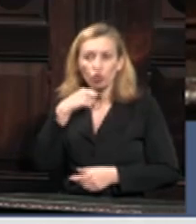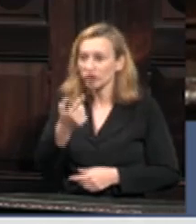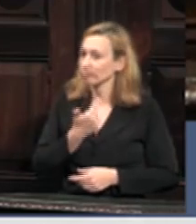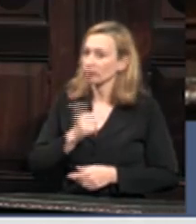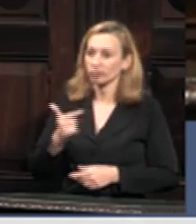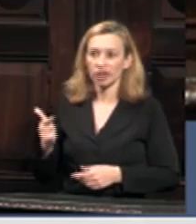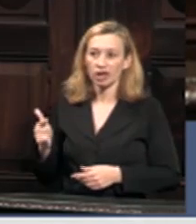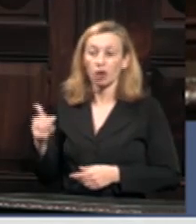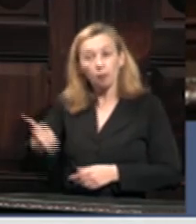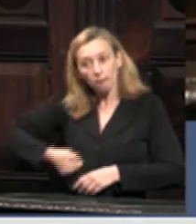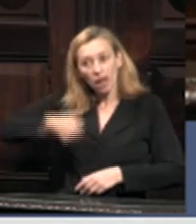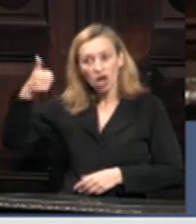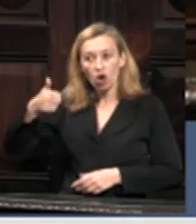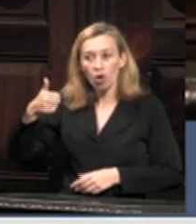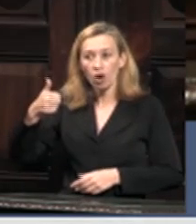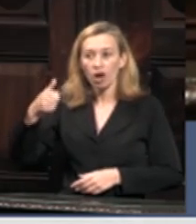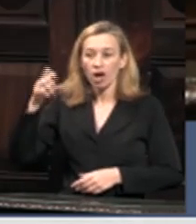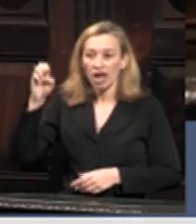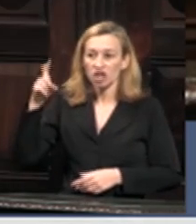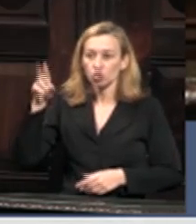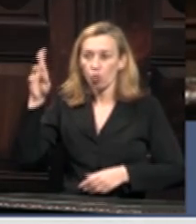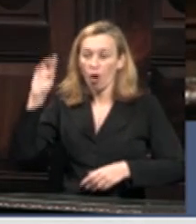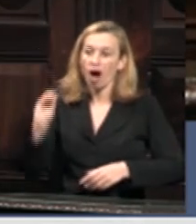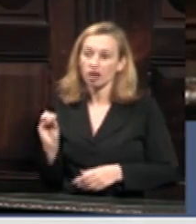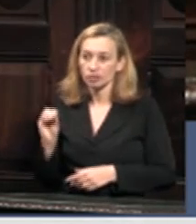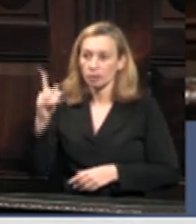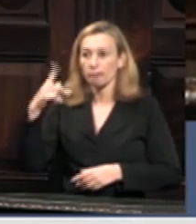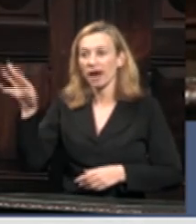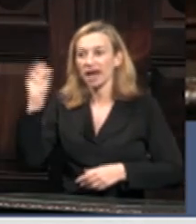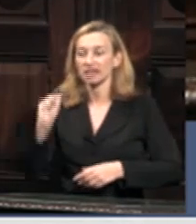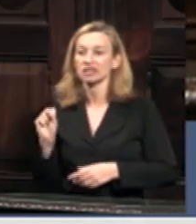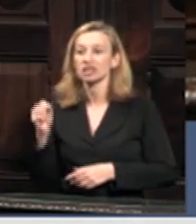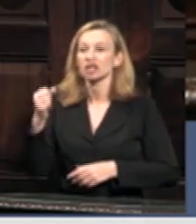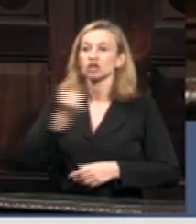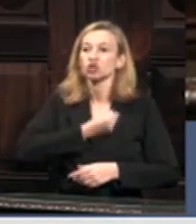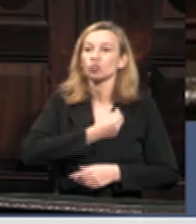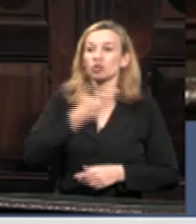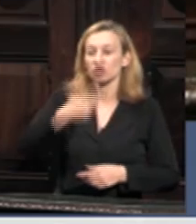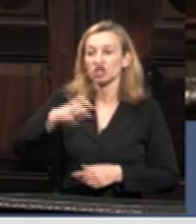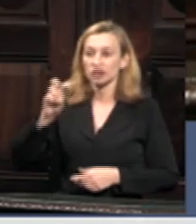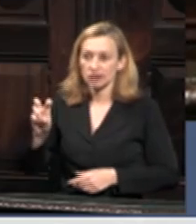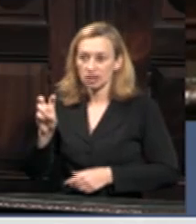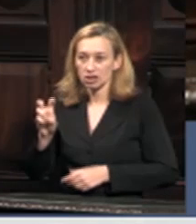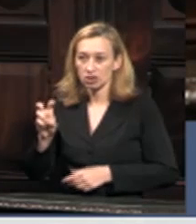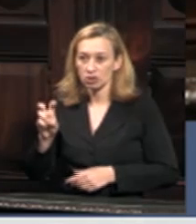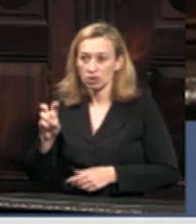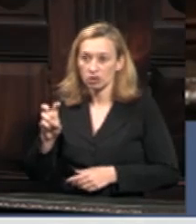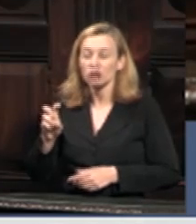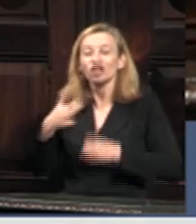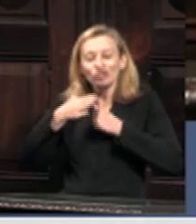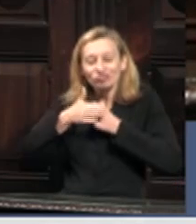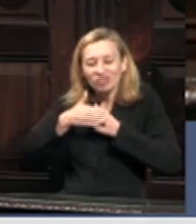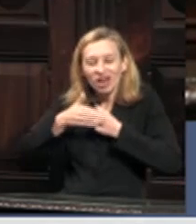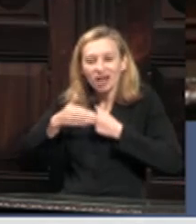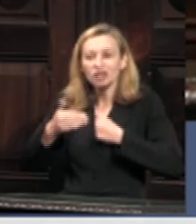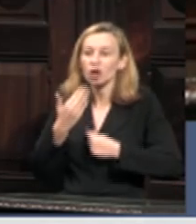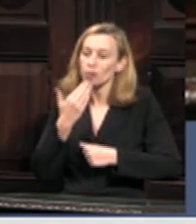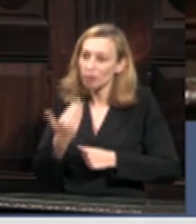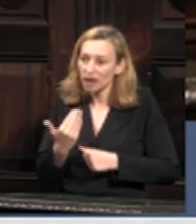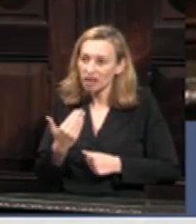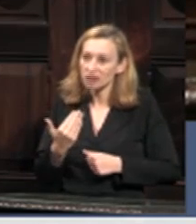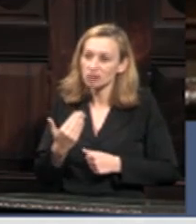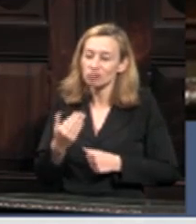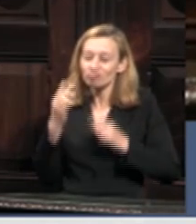dúvida que a melhor alternativa é apertar 25, votar Eduardo Paes e, com carinho, eu peço